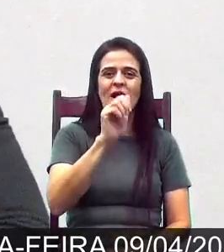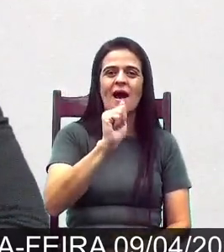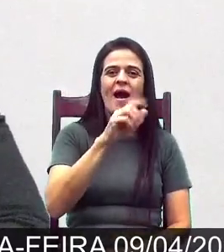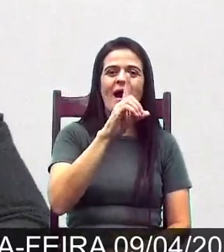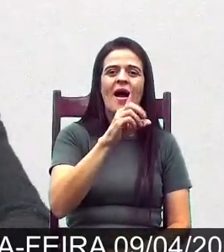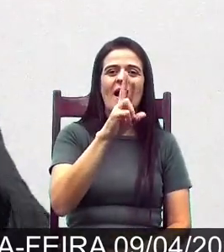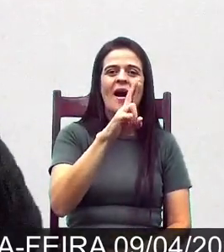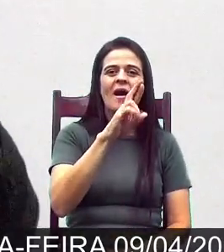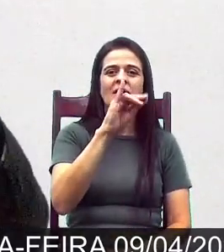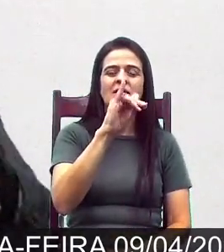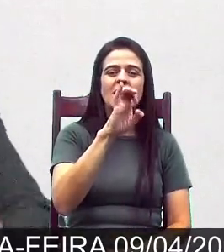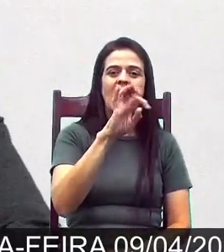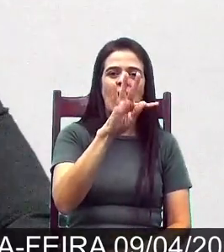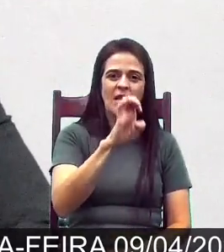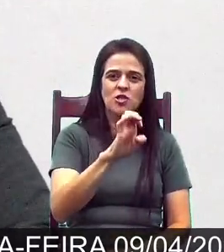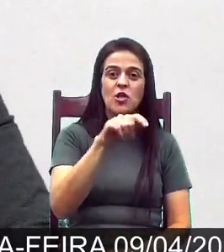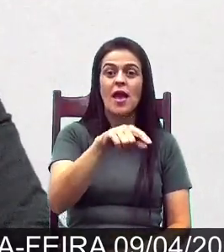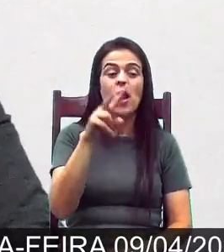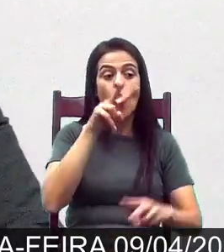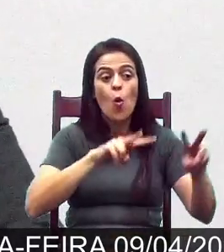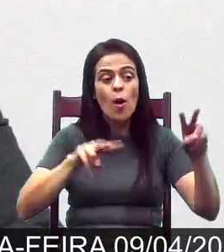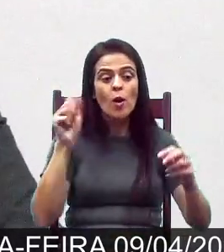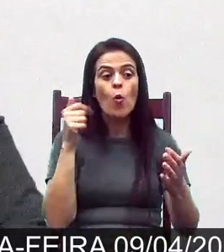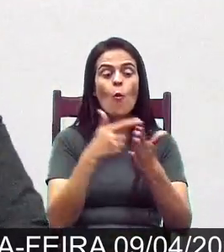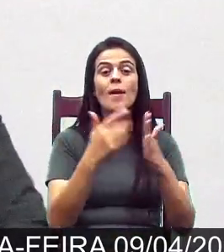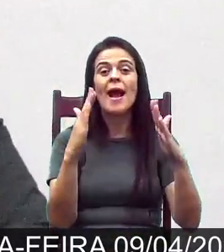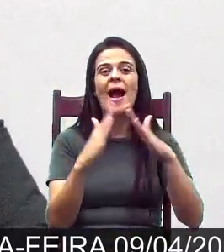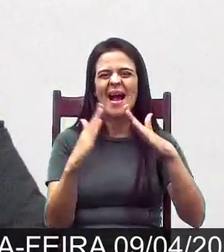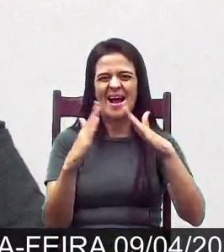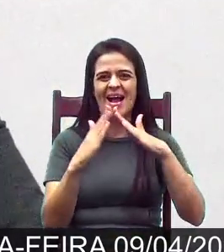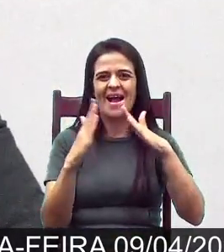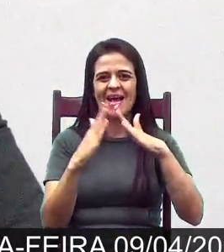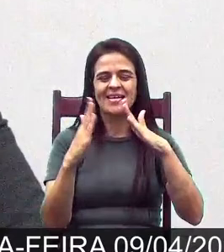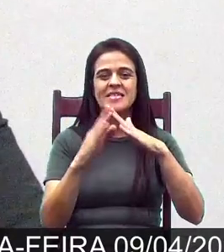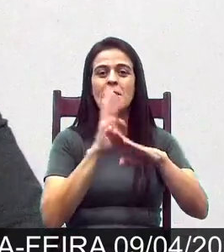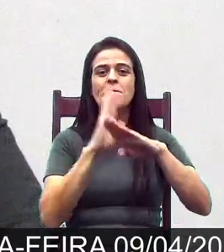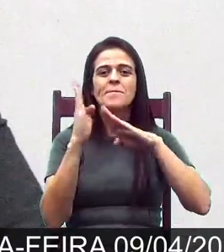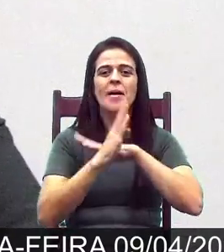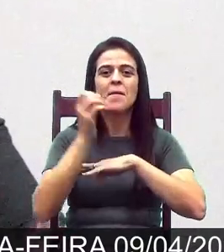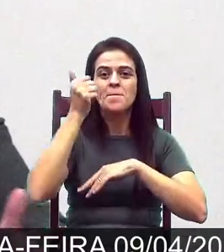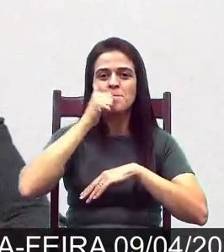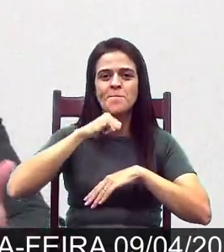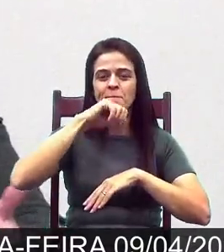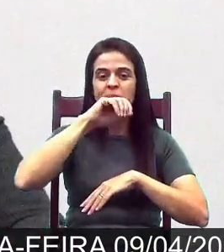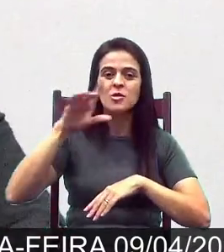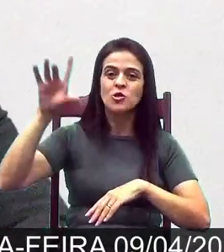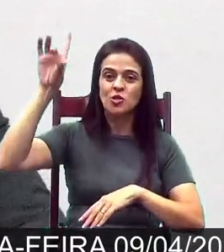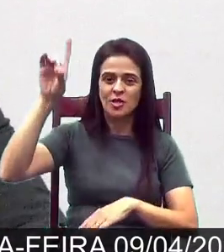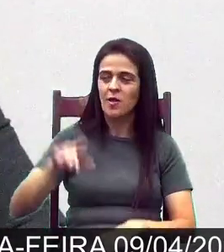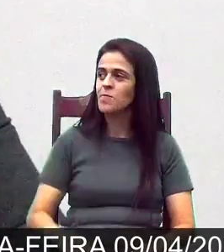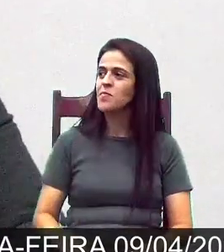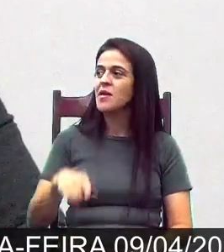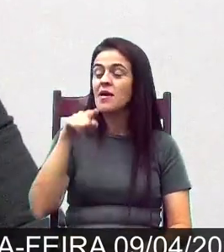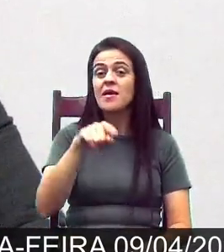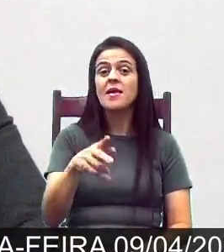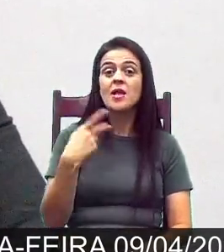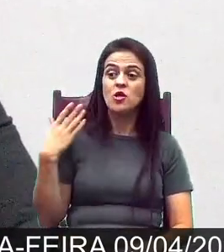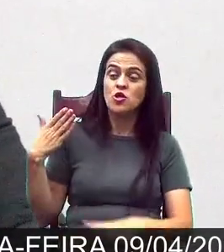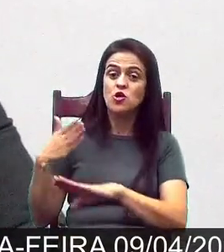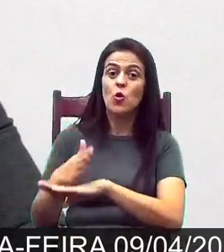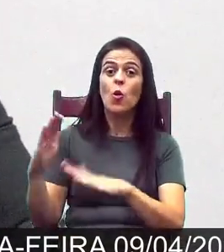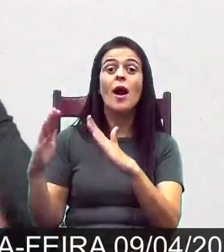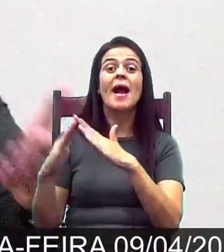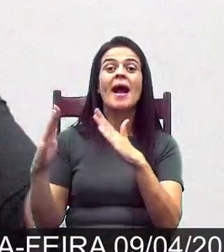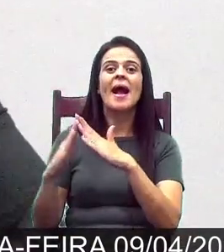estava olhando uma casa para comprar no Mãe de Deus, ali no setor Boa Sorte, e ele foi na casa de uma pessoa muito conhecida, da